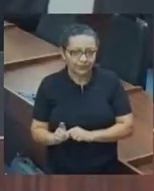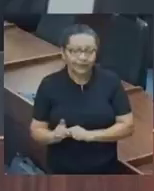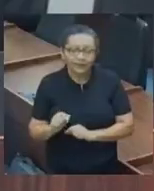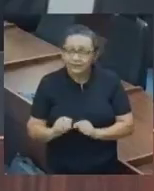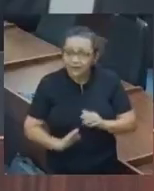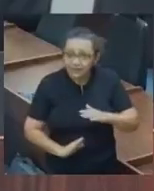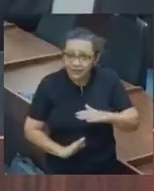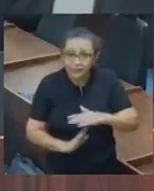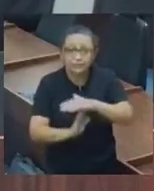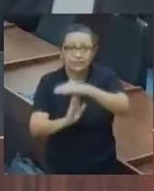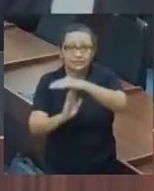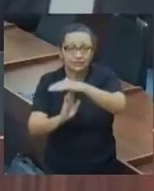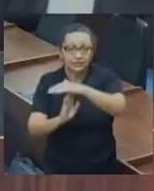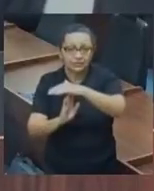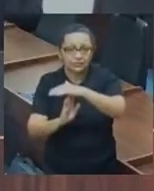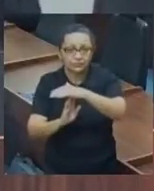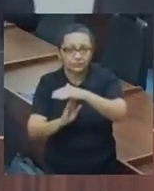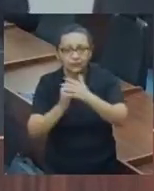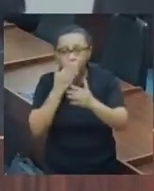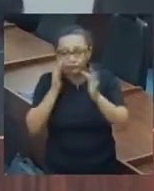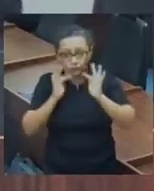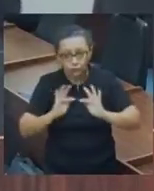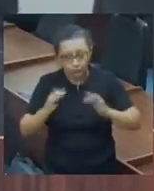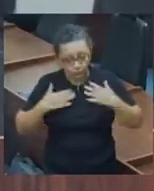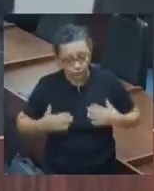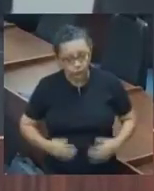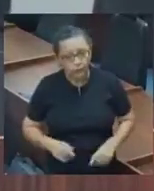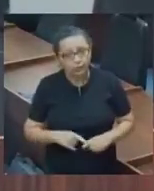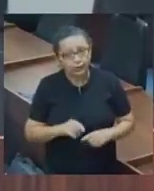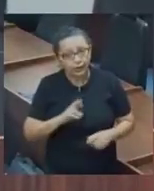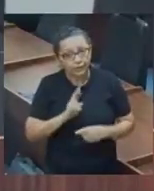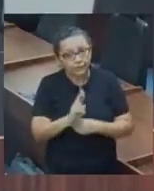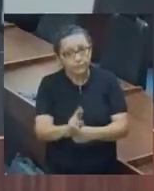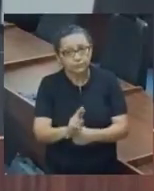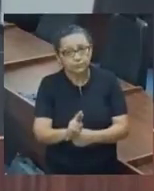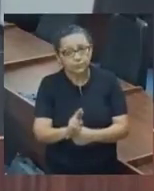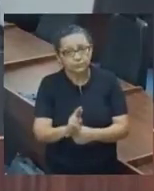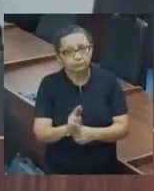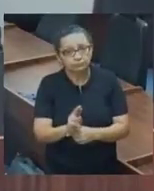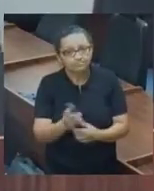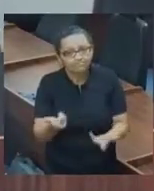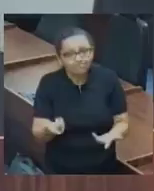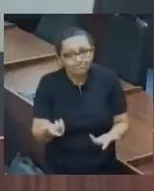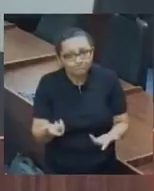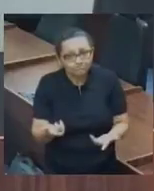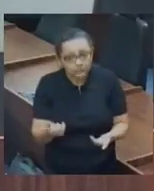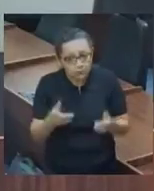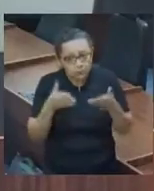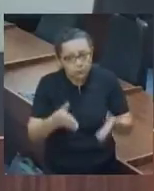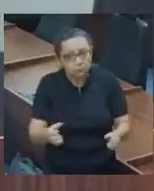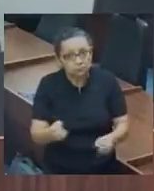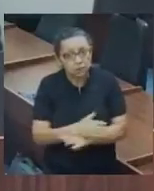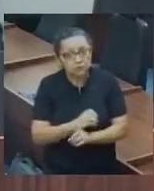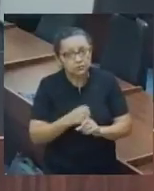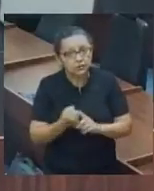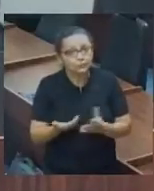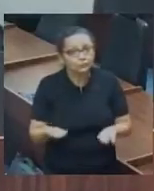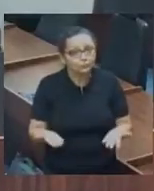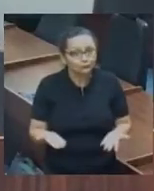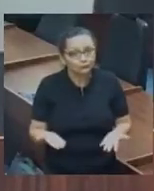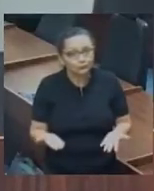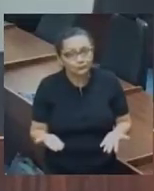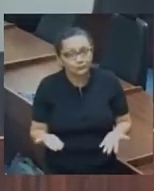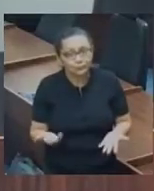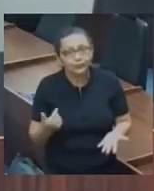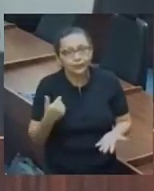a ua é o representa uma obstrução para sua participação plena e efetiva na sociedade eu